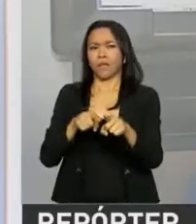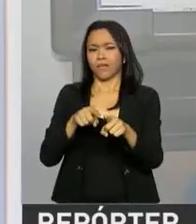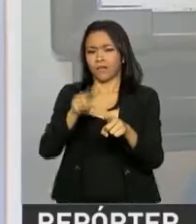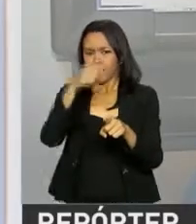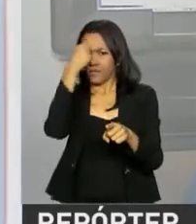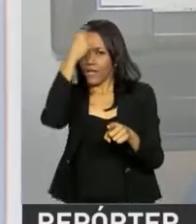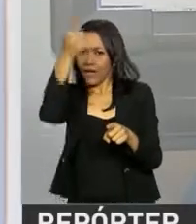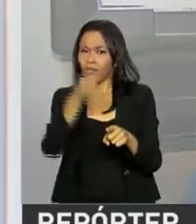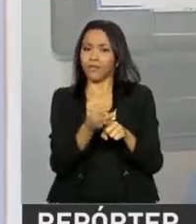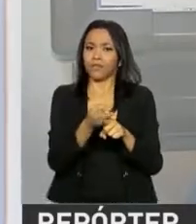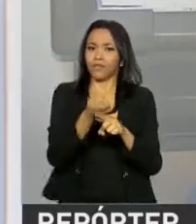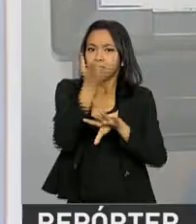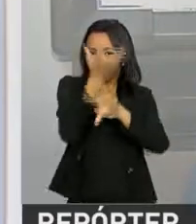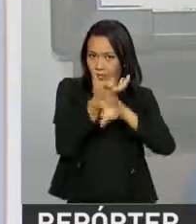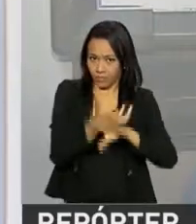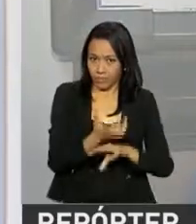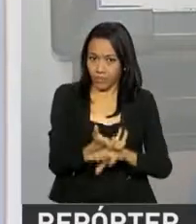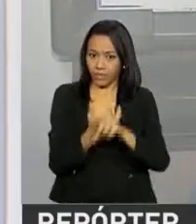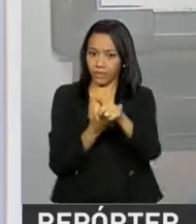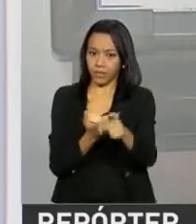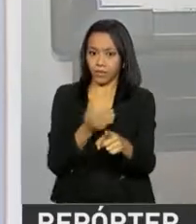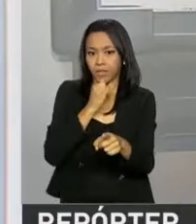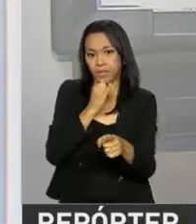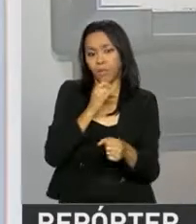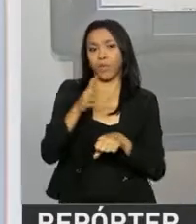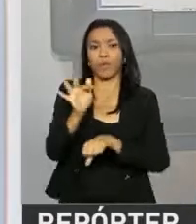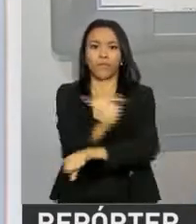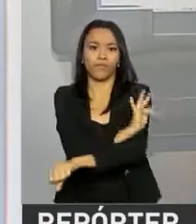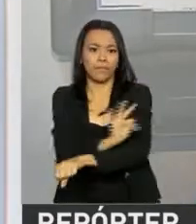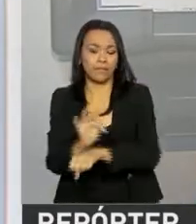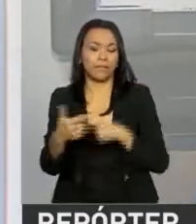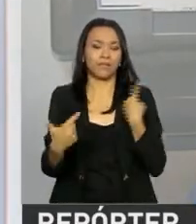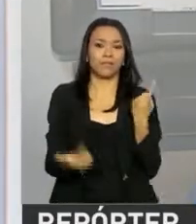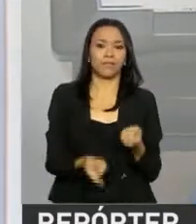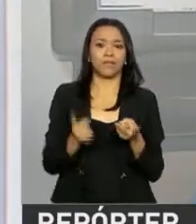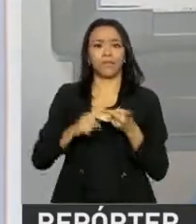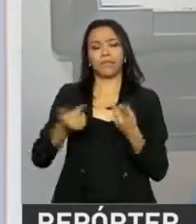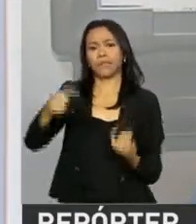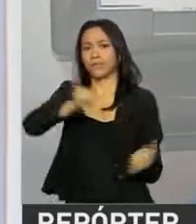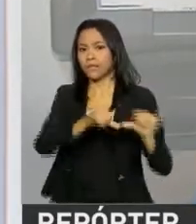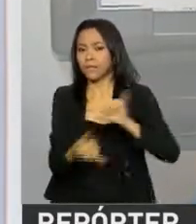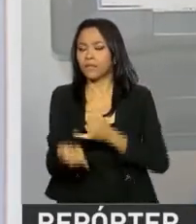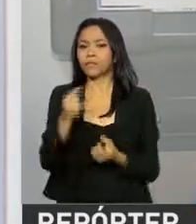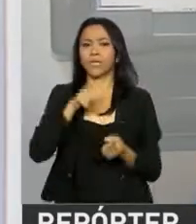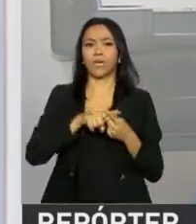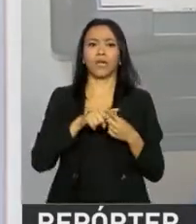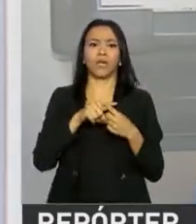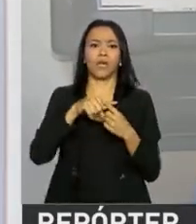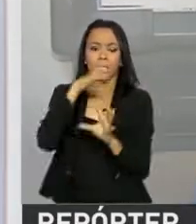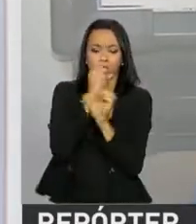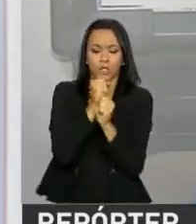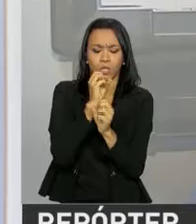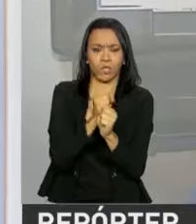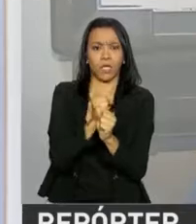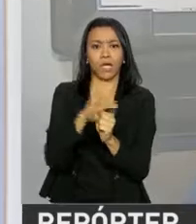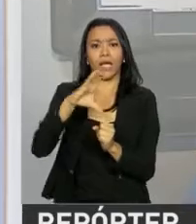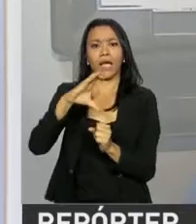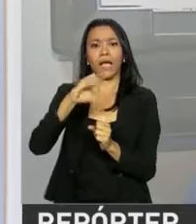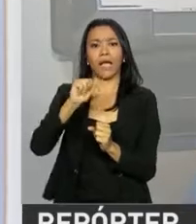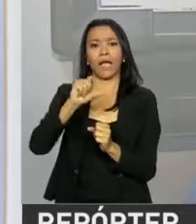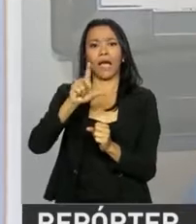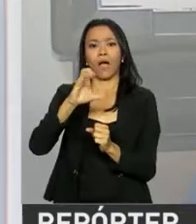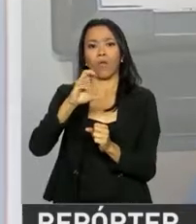faculdade por último ano como por exemplo física avançado é química cálculo 1 você focar